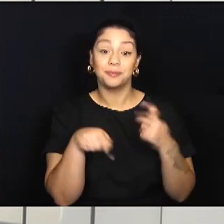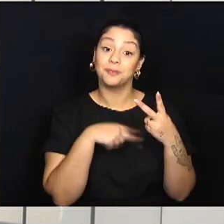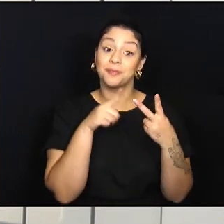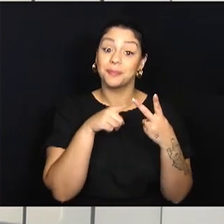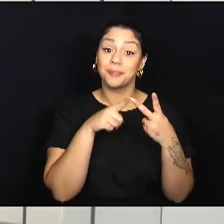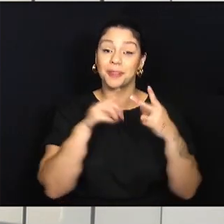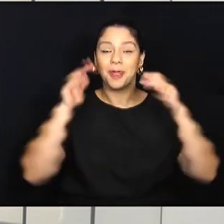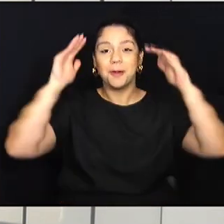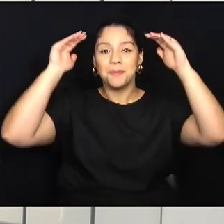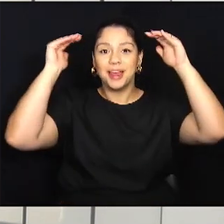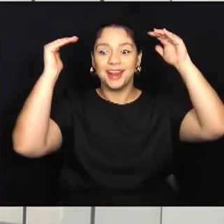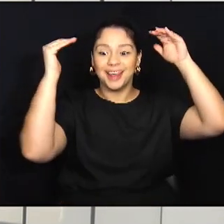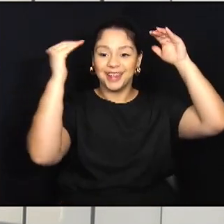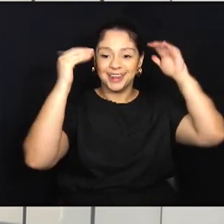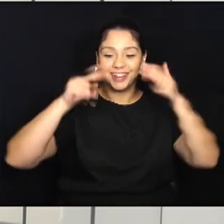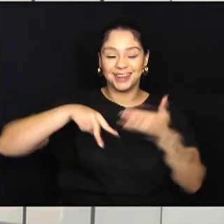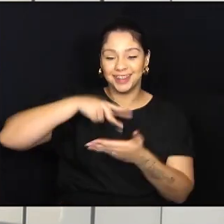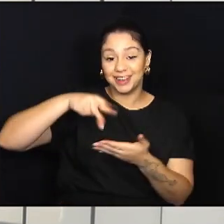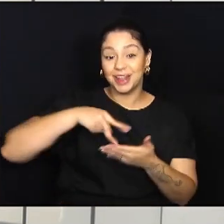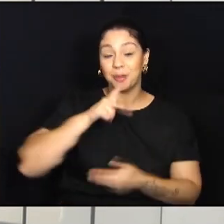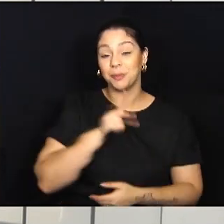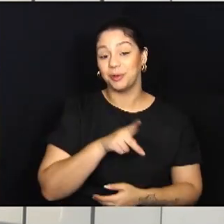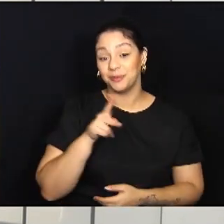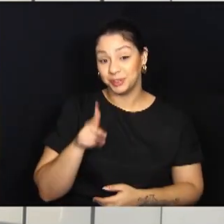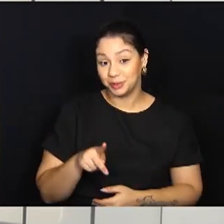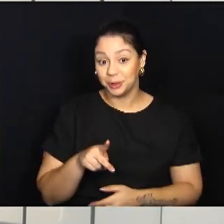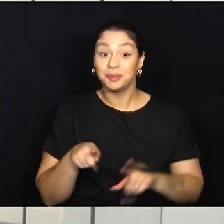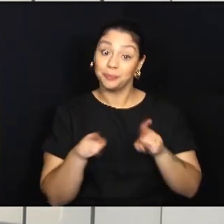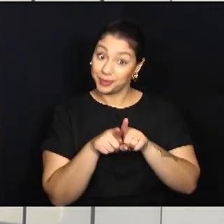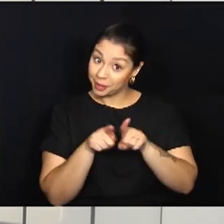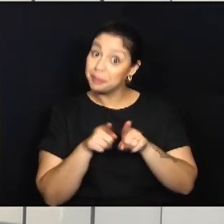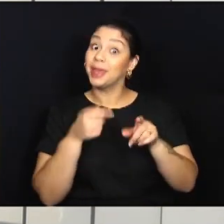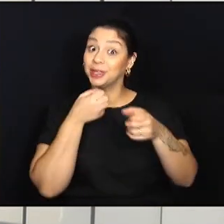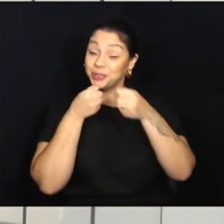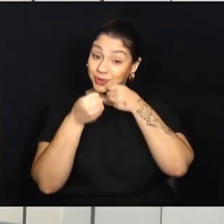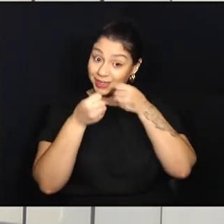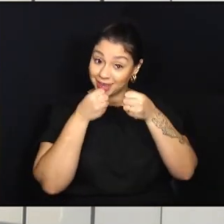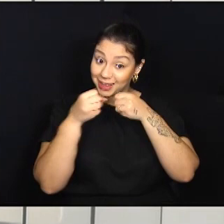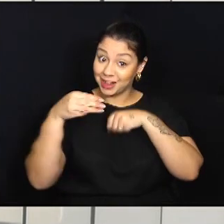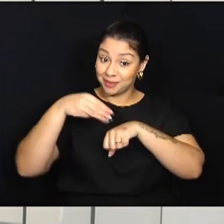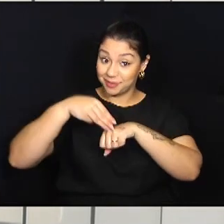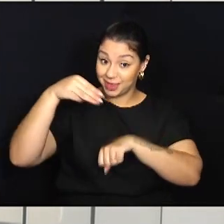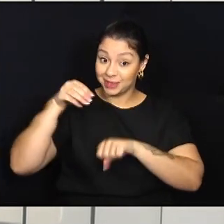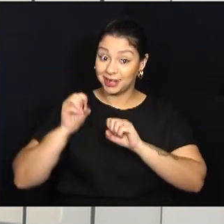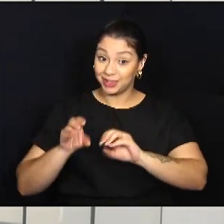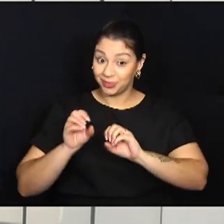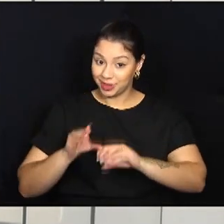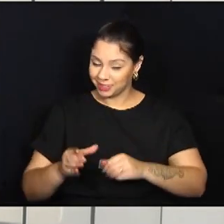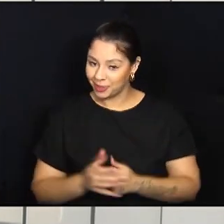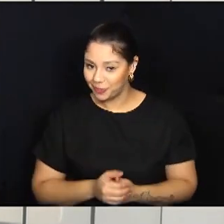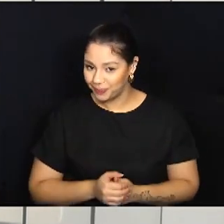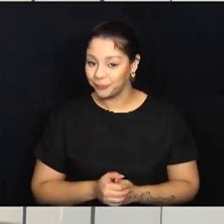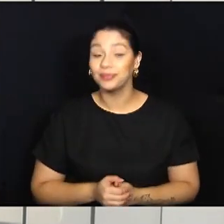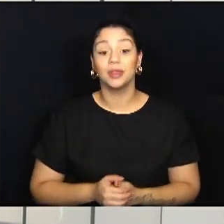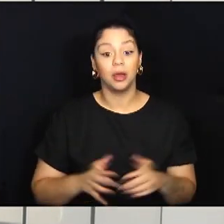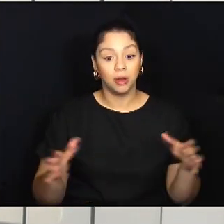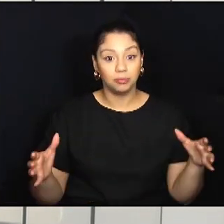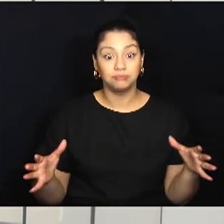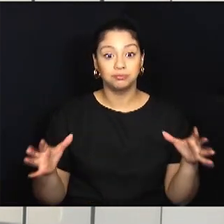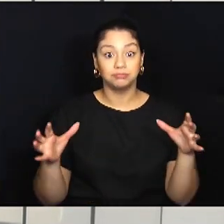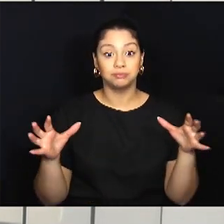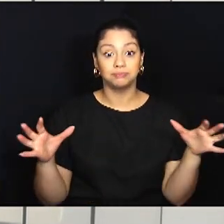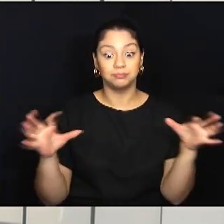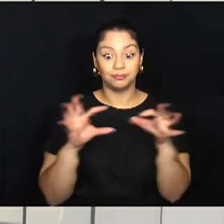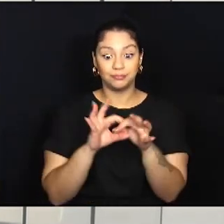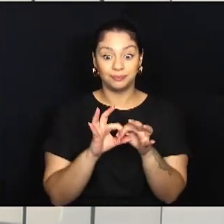bailarina, professora de balé, também jornalista, mestre em educação. E dessa junção